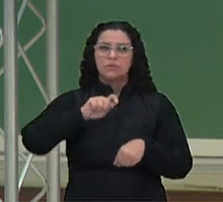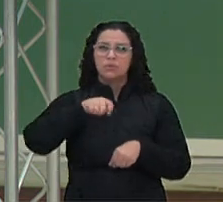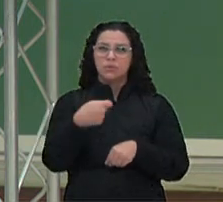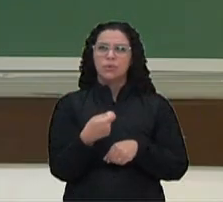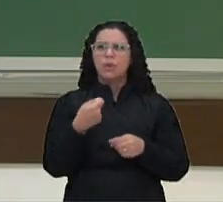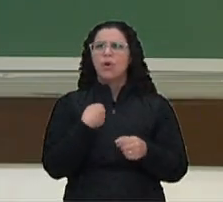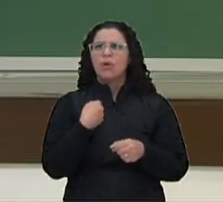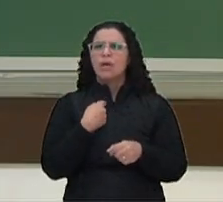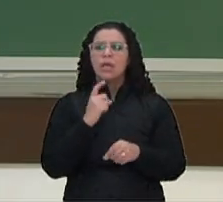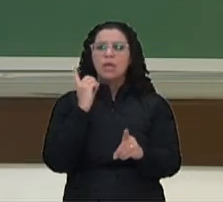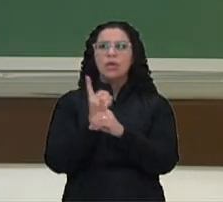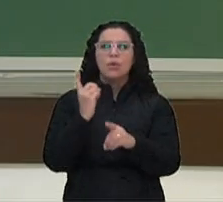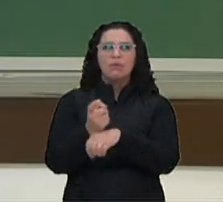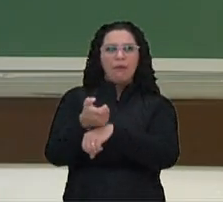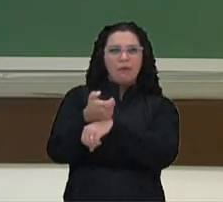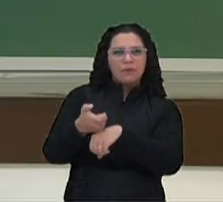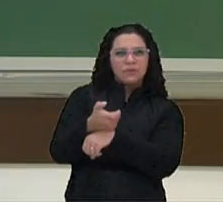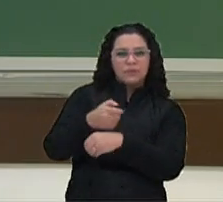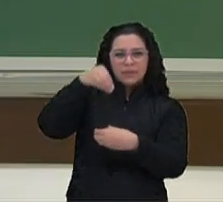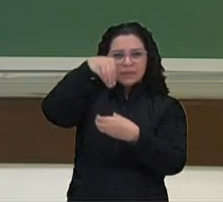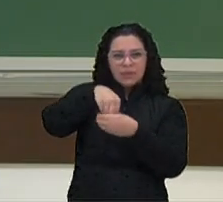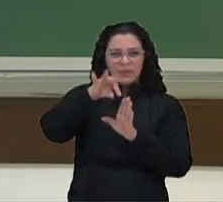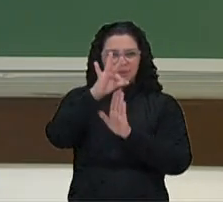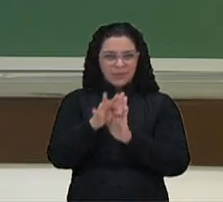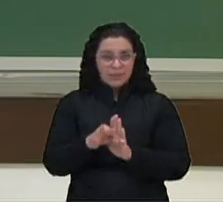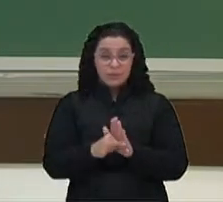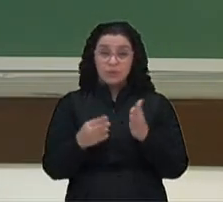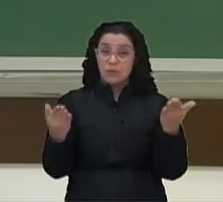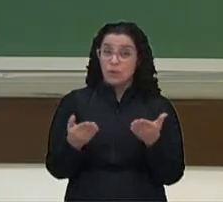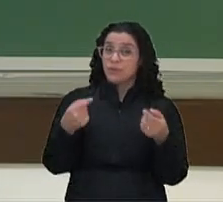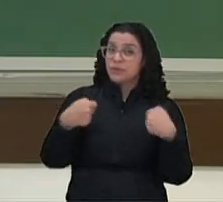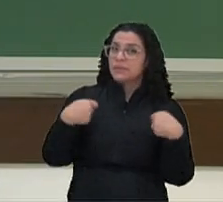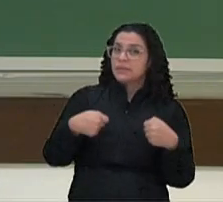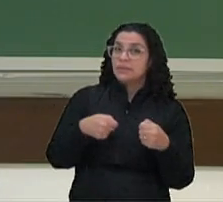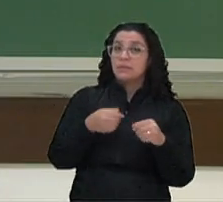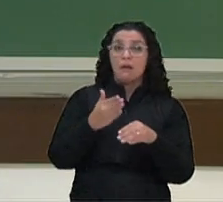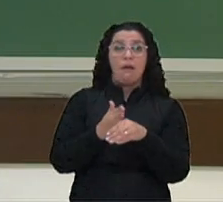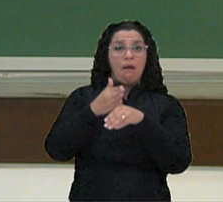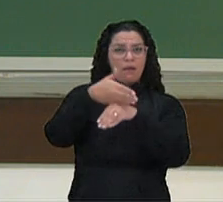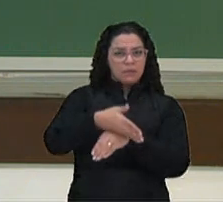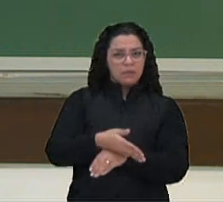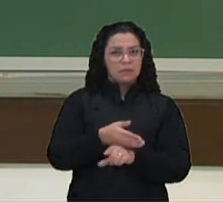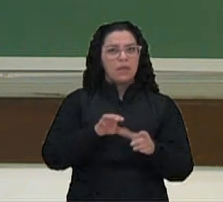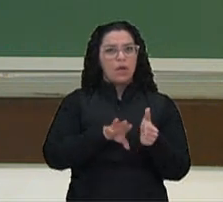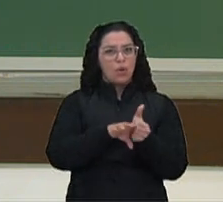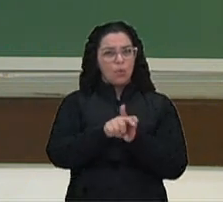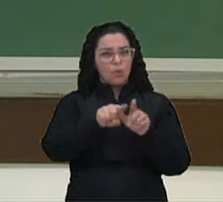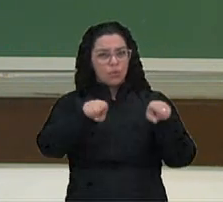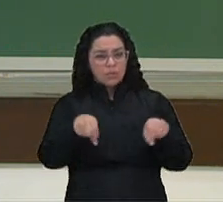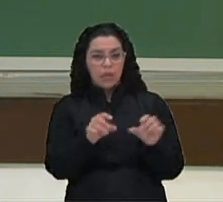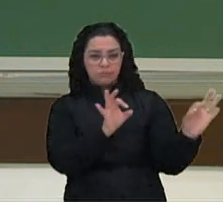de reconhecer os adjetivos no texto. Então, pessoal, não deixe de acessar a plataforma, reveja